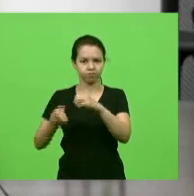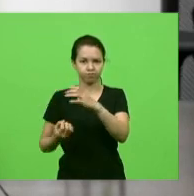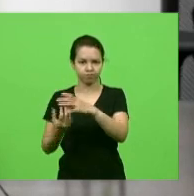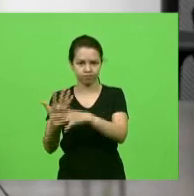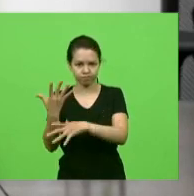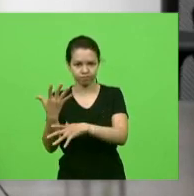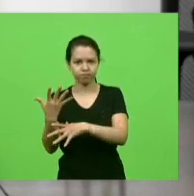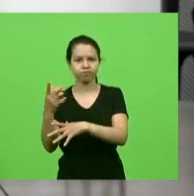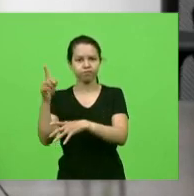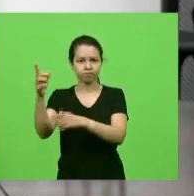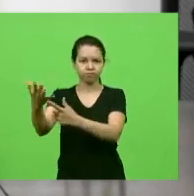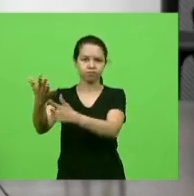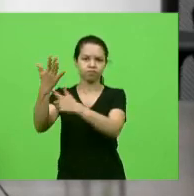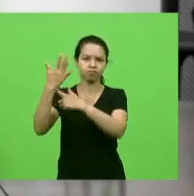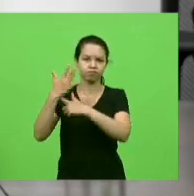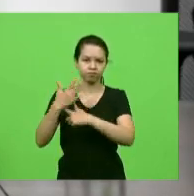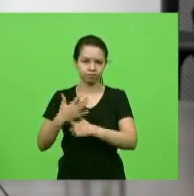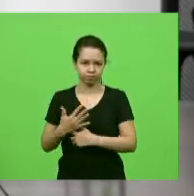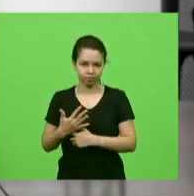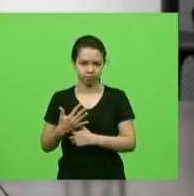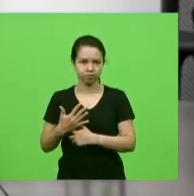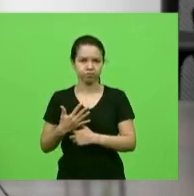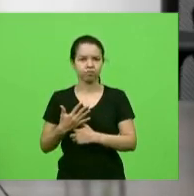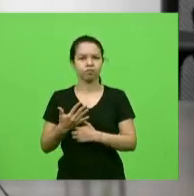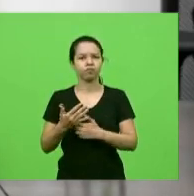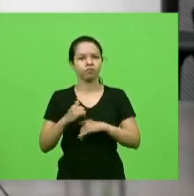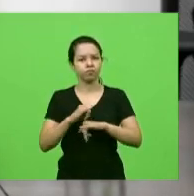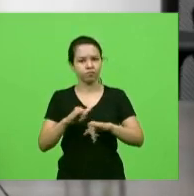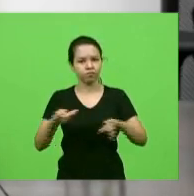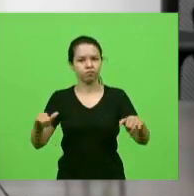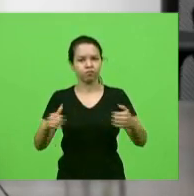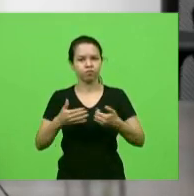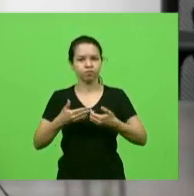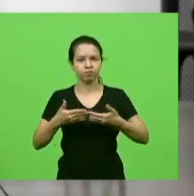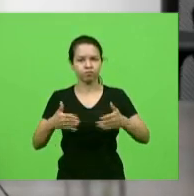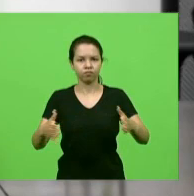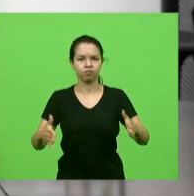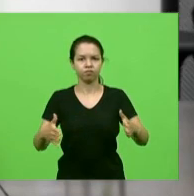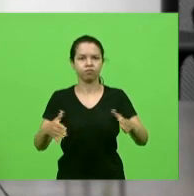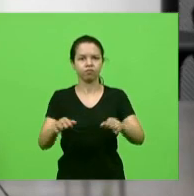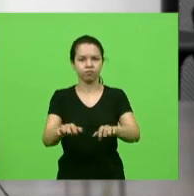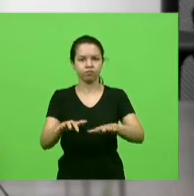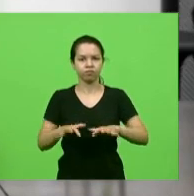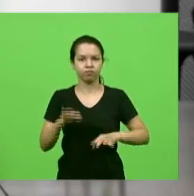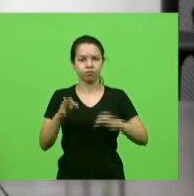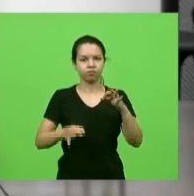então, aberta a sessão de julgamento da representação número